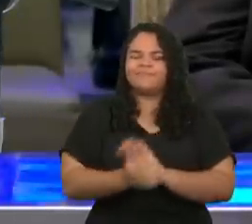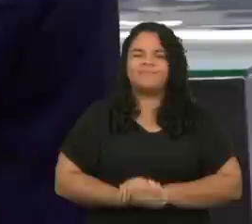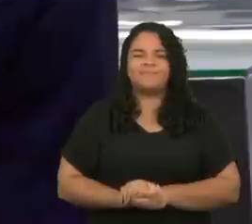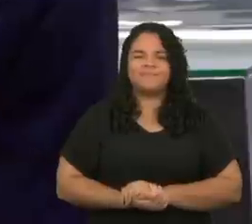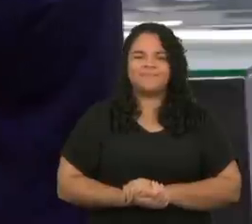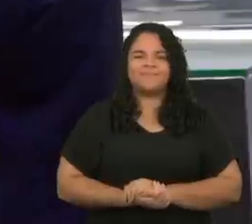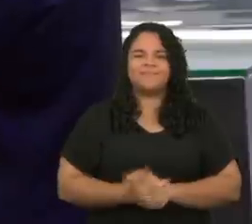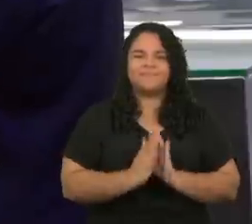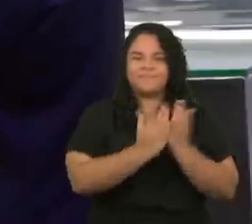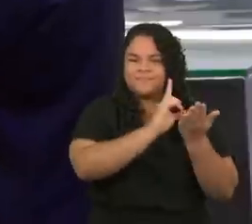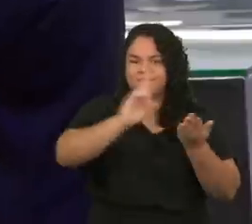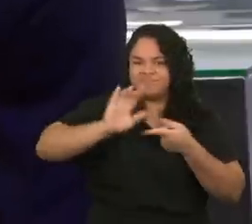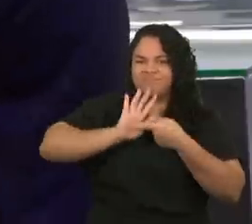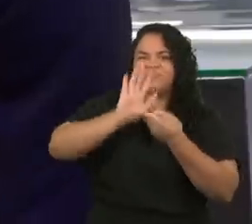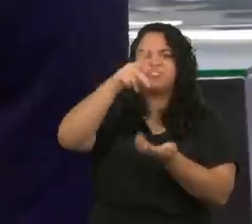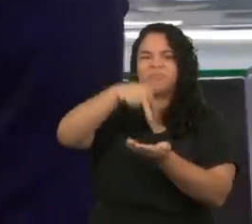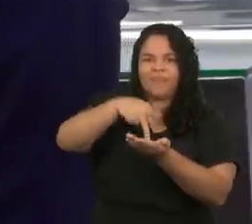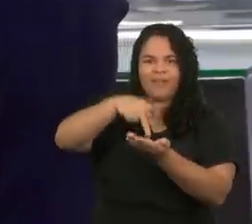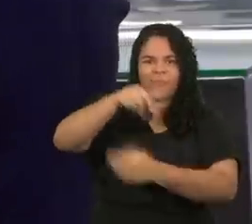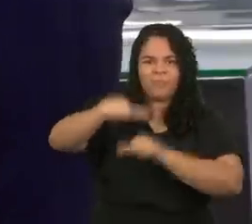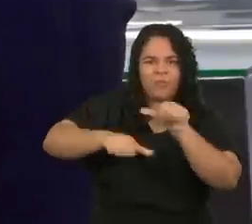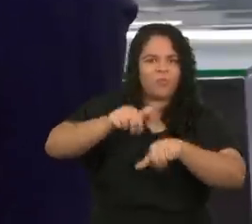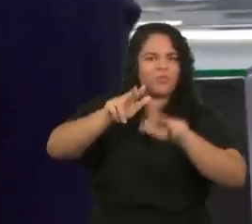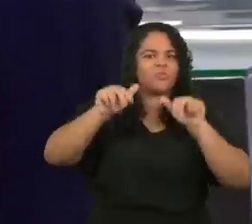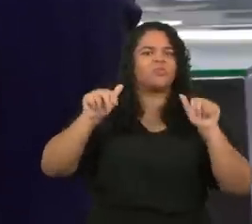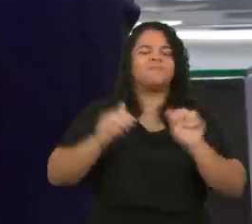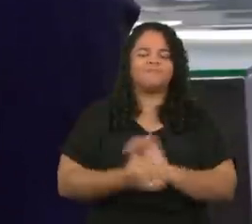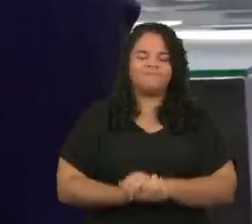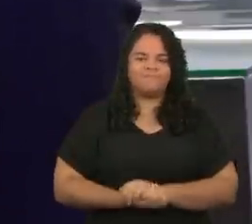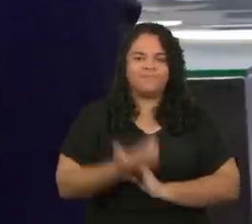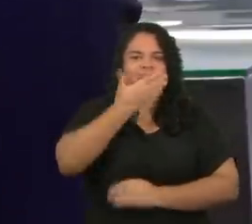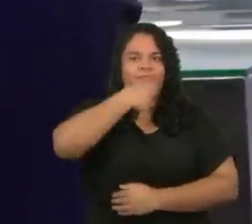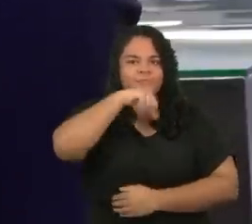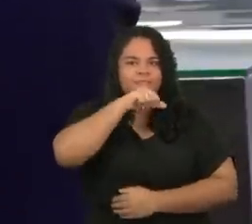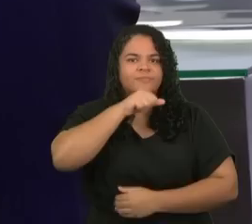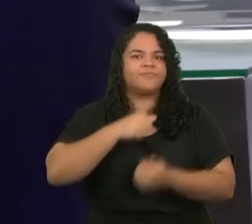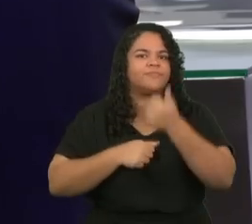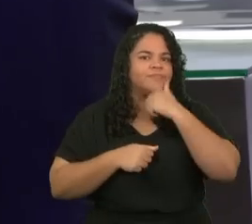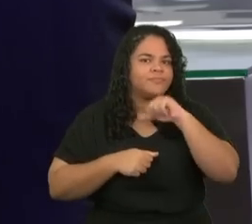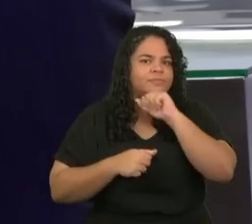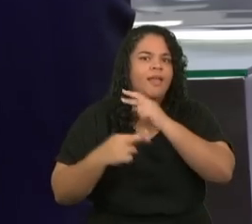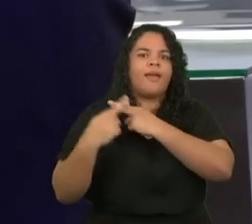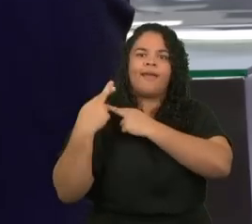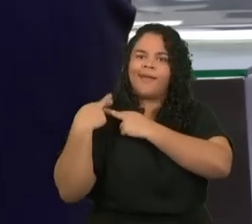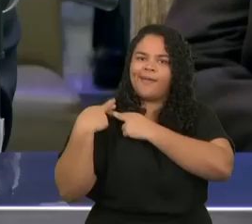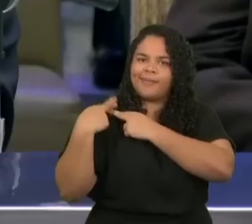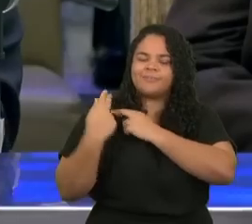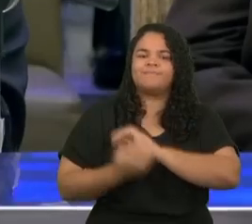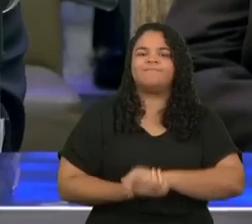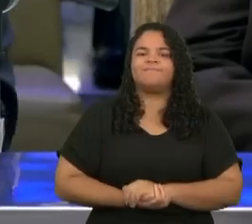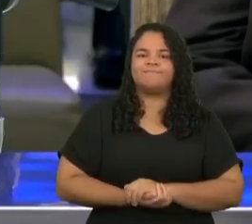palavra de Deus a responsabilidade que temos como pais quem criou a família